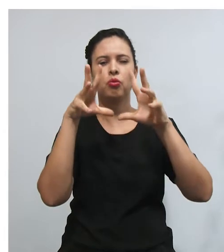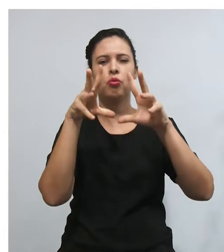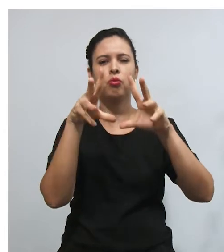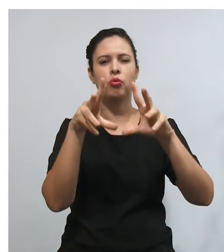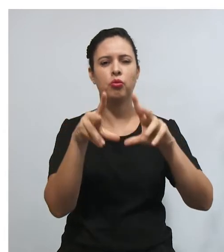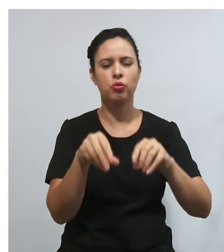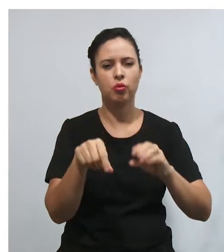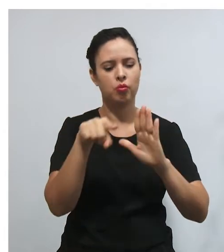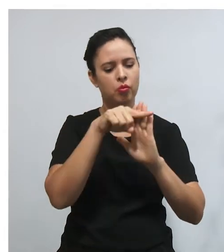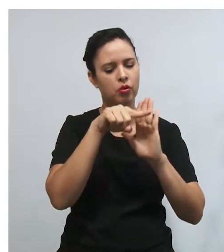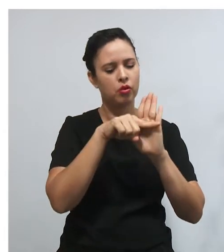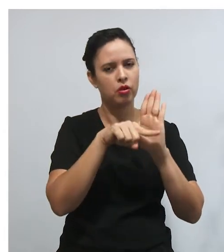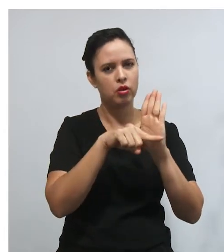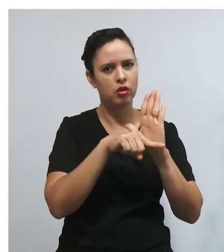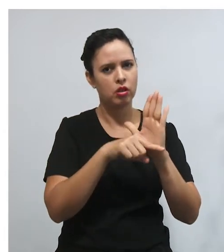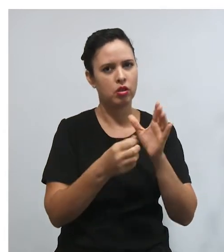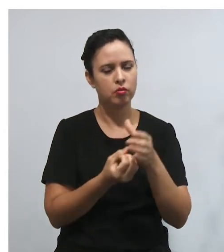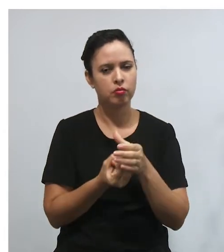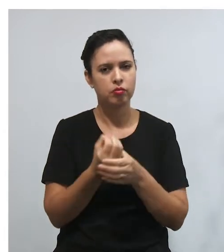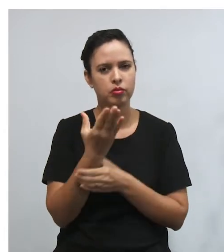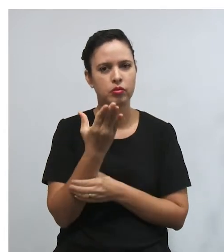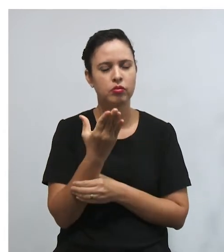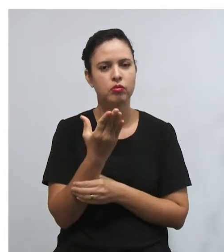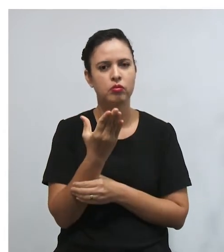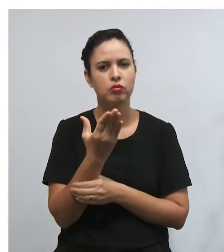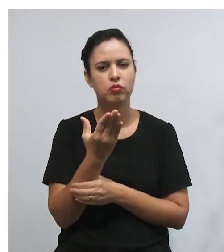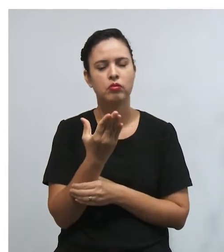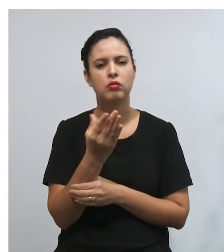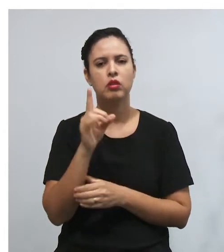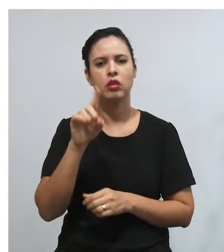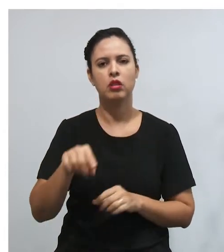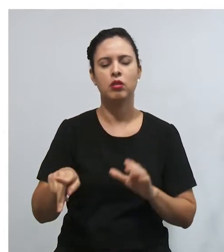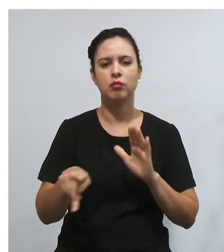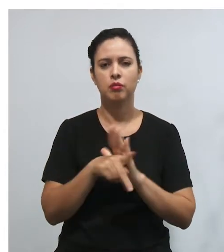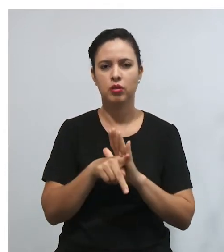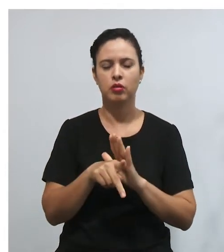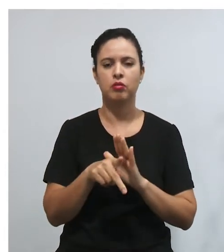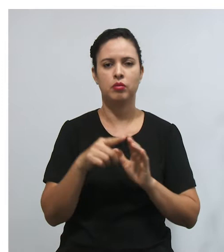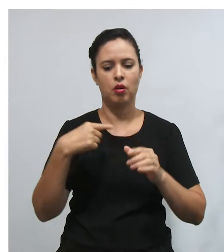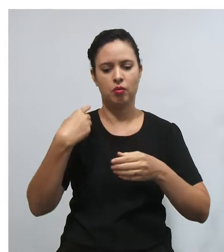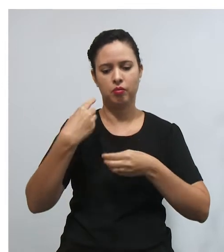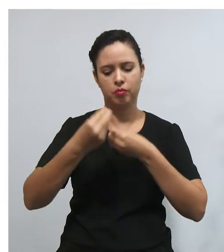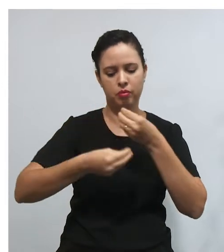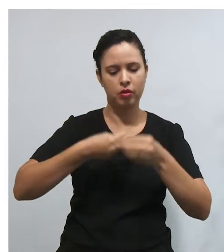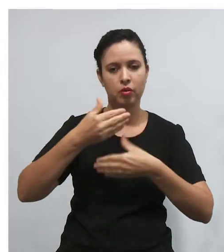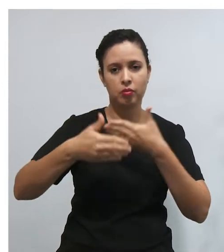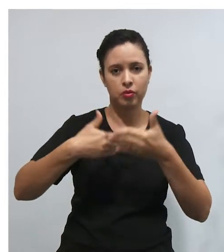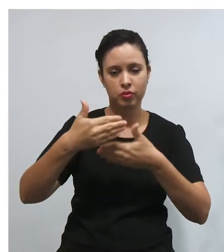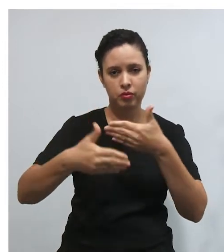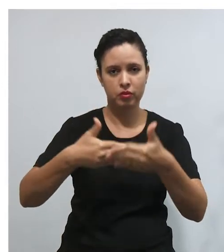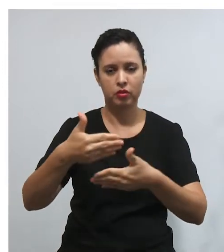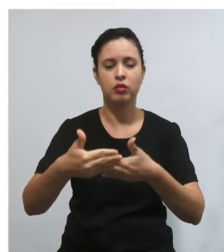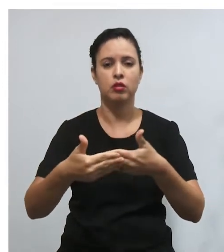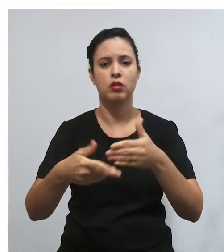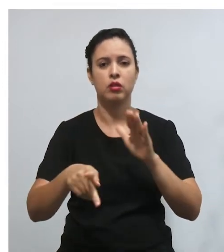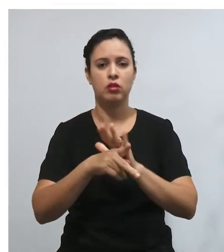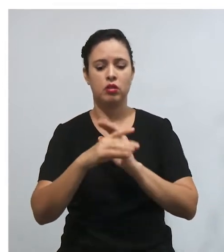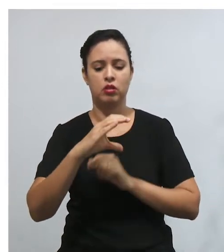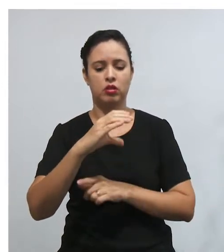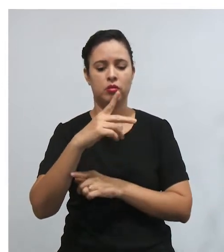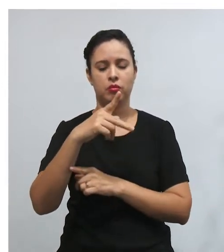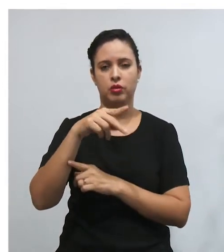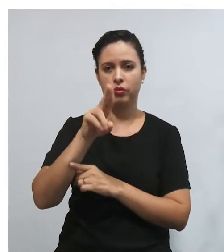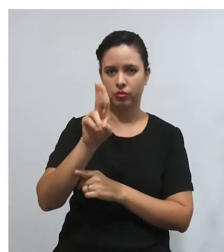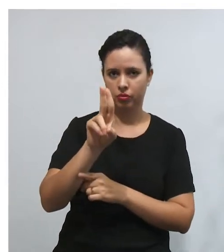começa a ver algumas diferenças, né? As aplicações são carregadas para serem processadas pela CPU. A gente já sabe o